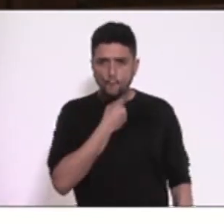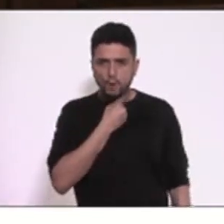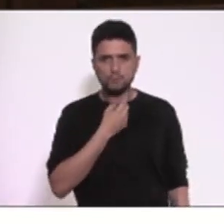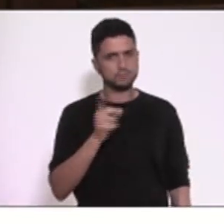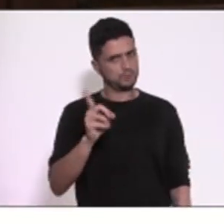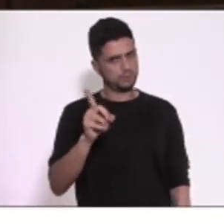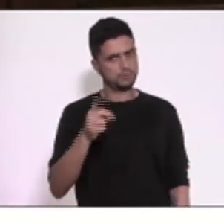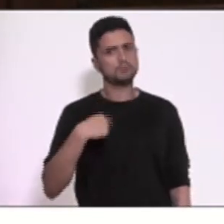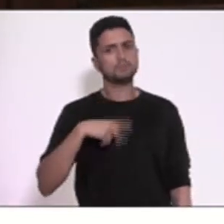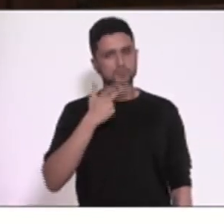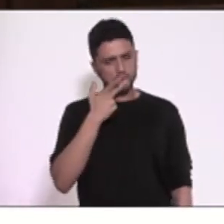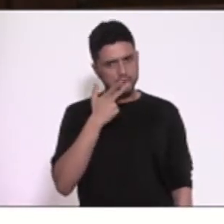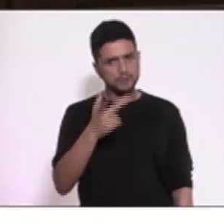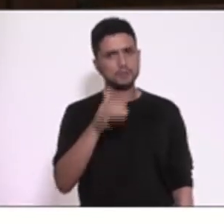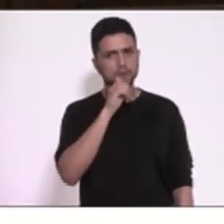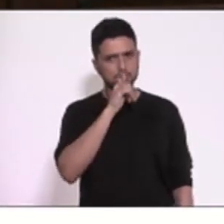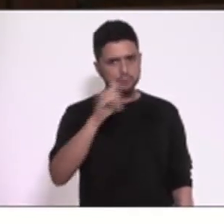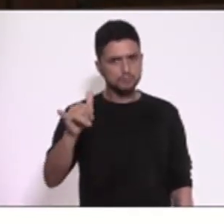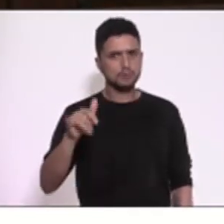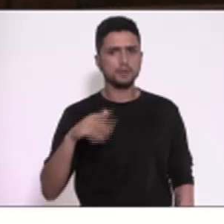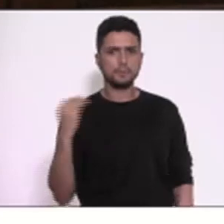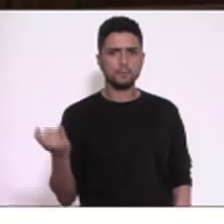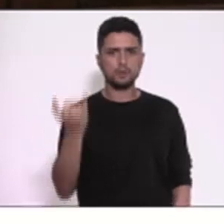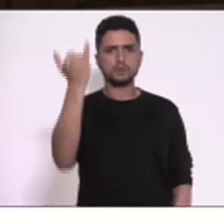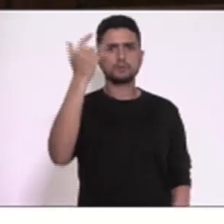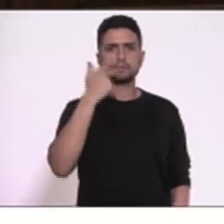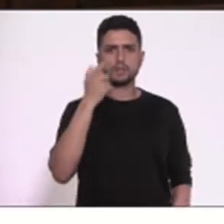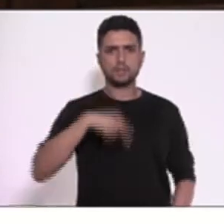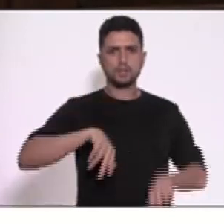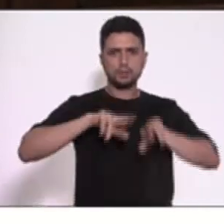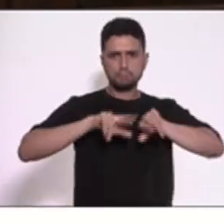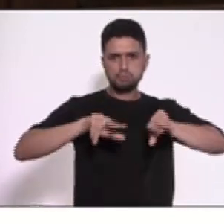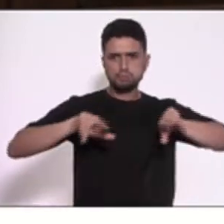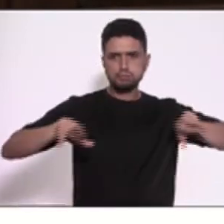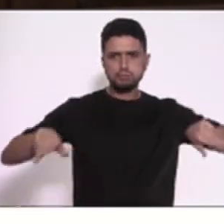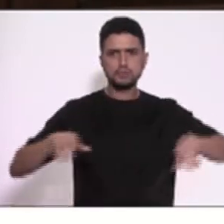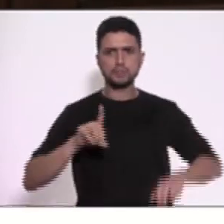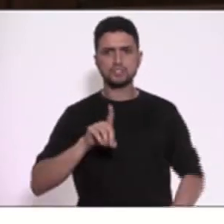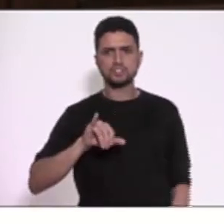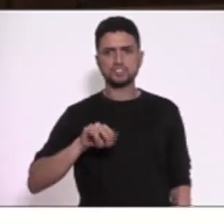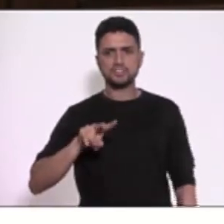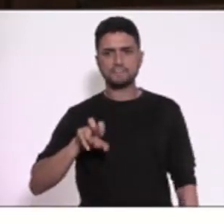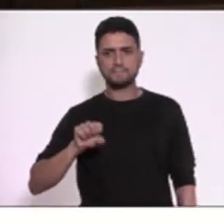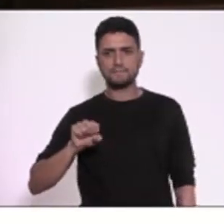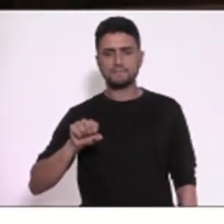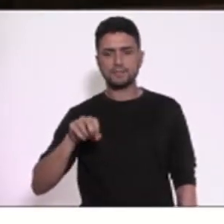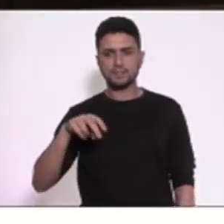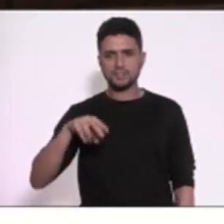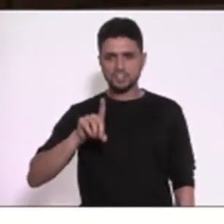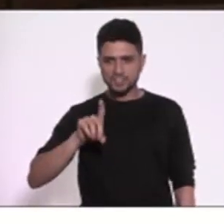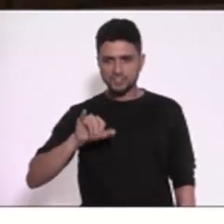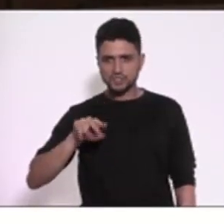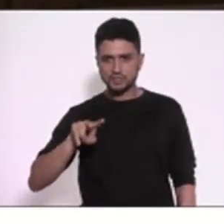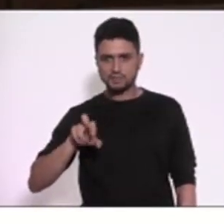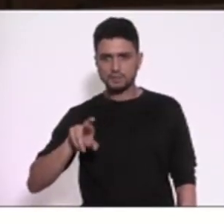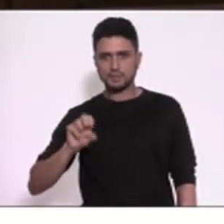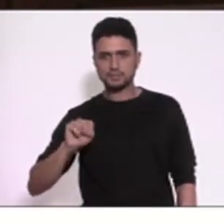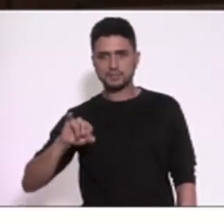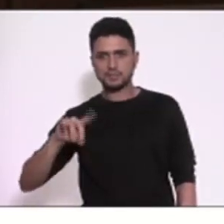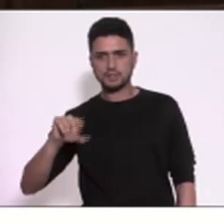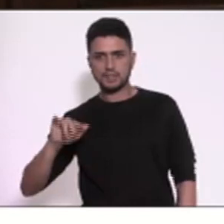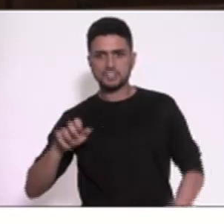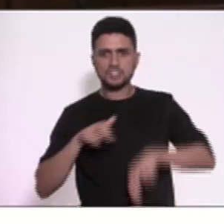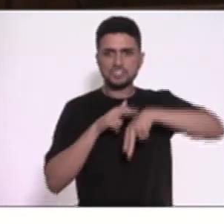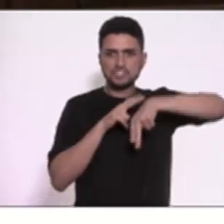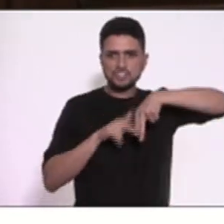que é muito importante afirmar a pluralidade e a diversidade. Aliás, palavra banida por muitos, gênero, outra palavra banida por muitos,